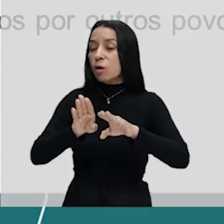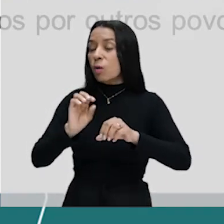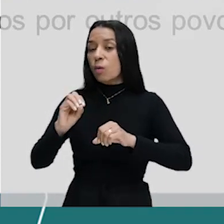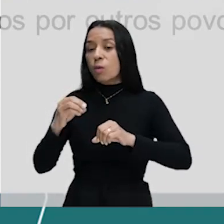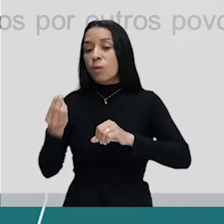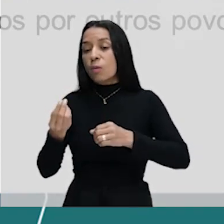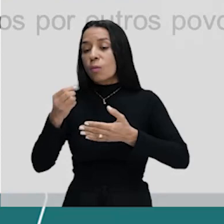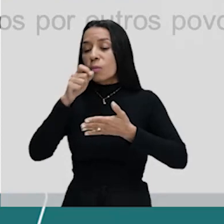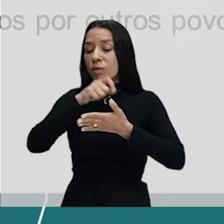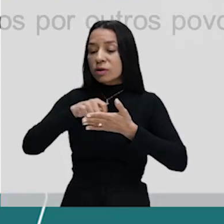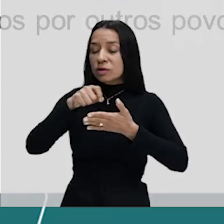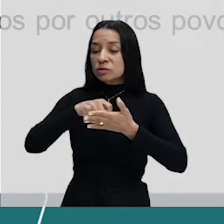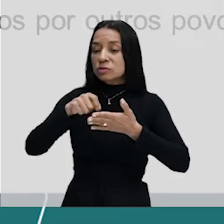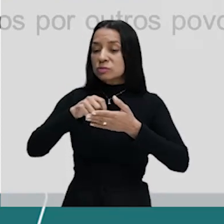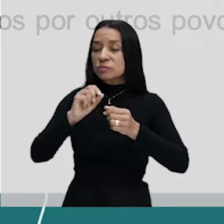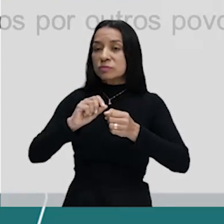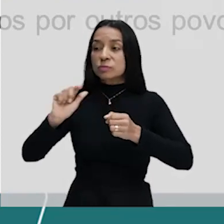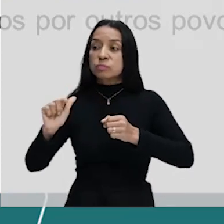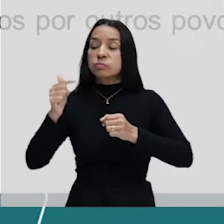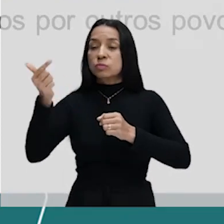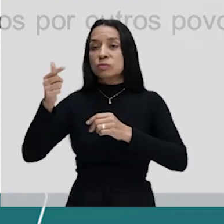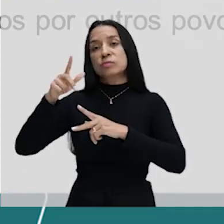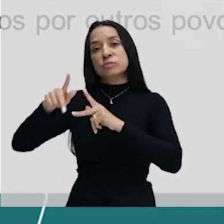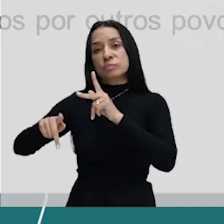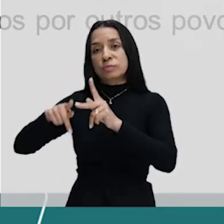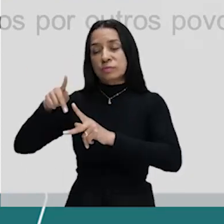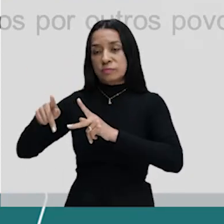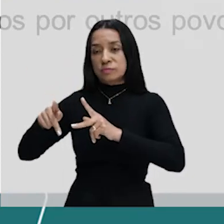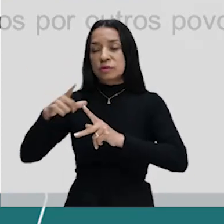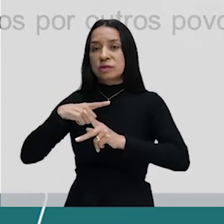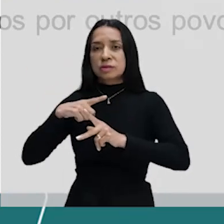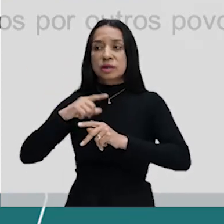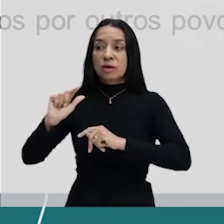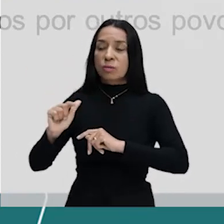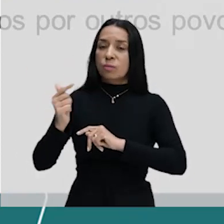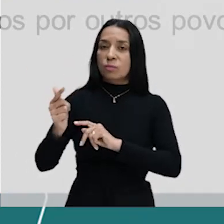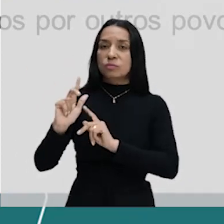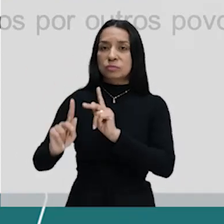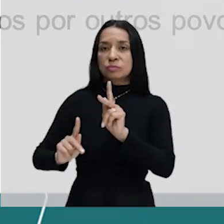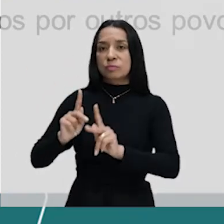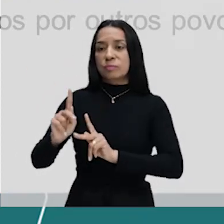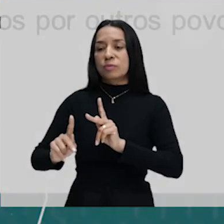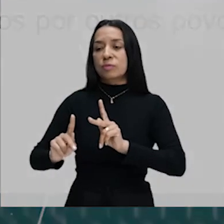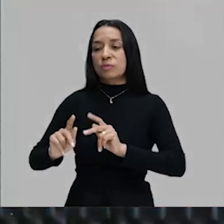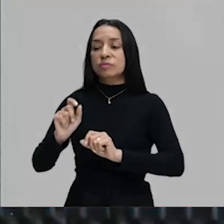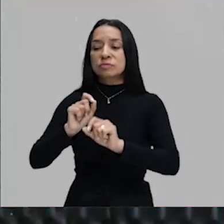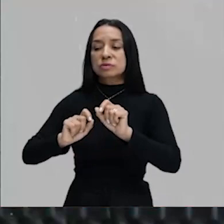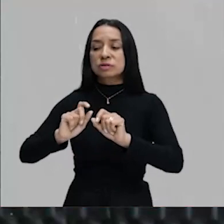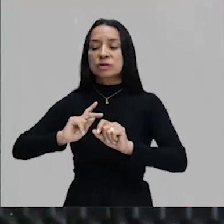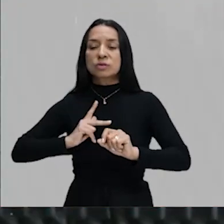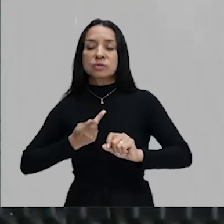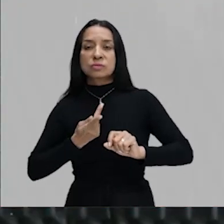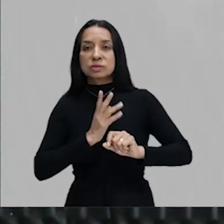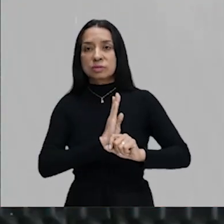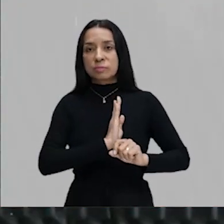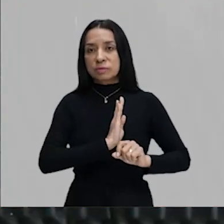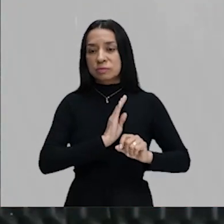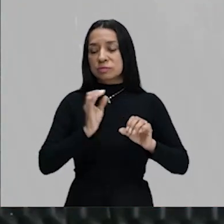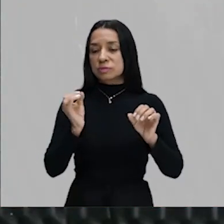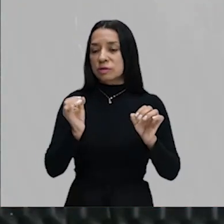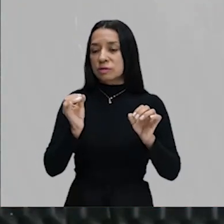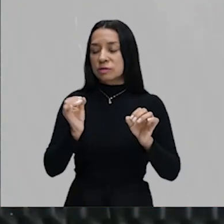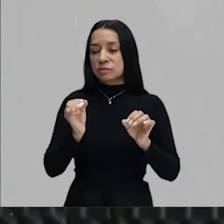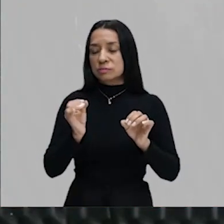registros feitos por outros povos. Existem outros povos que os hebreus acabaram,